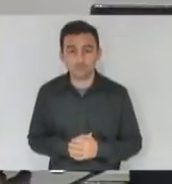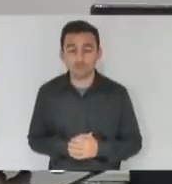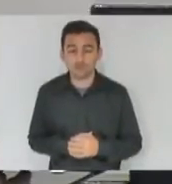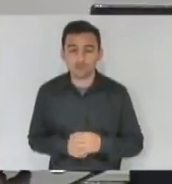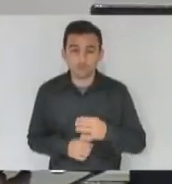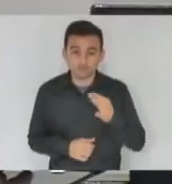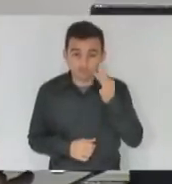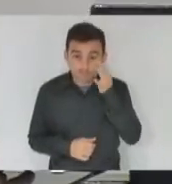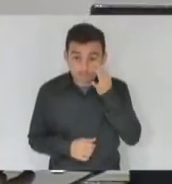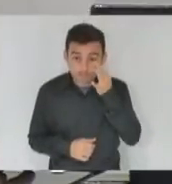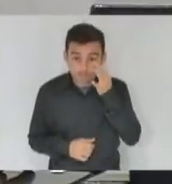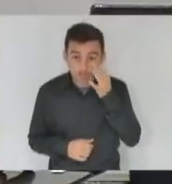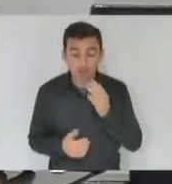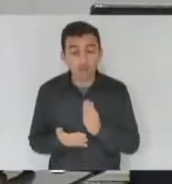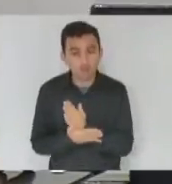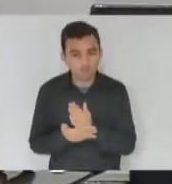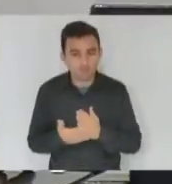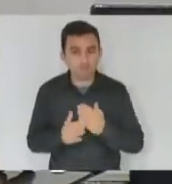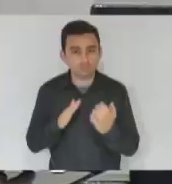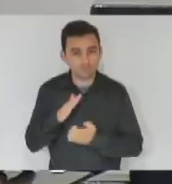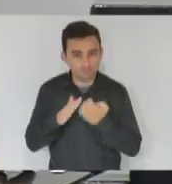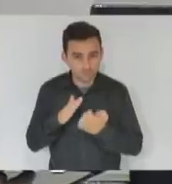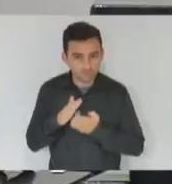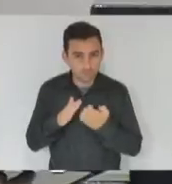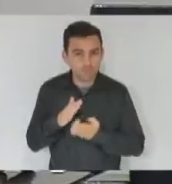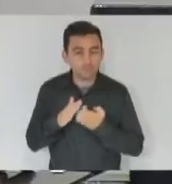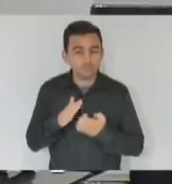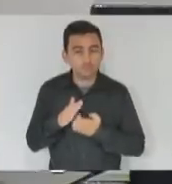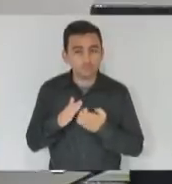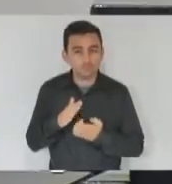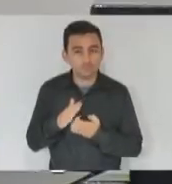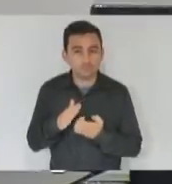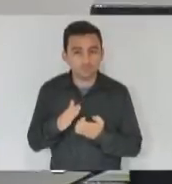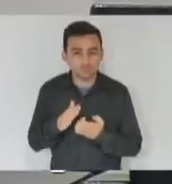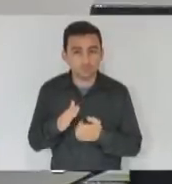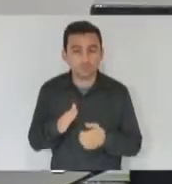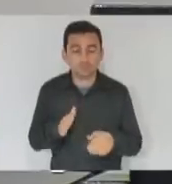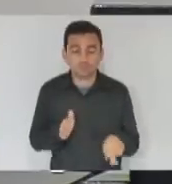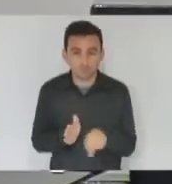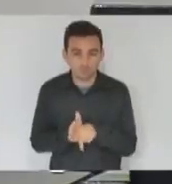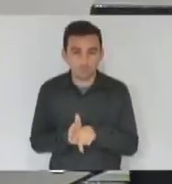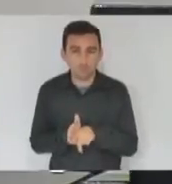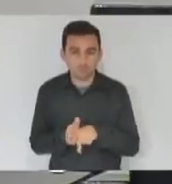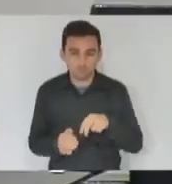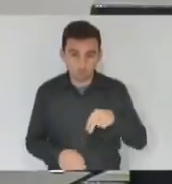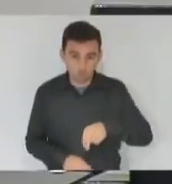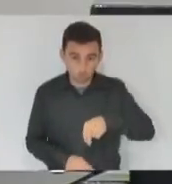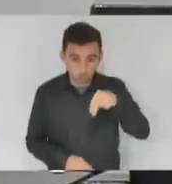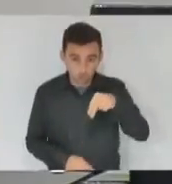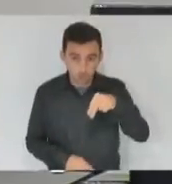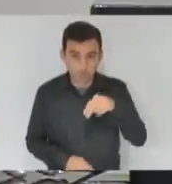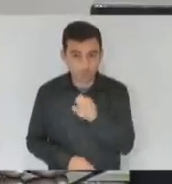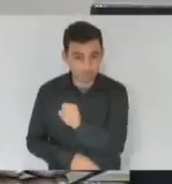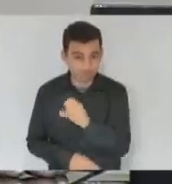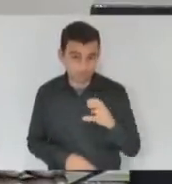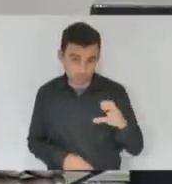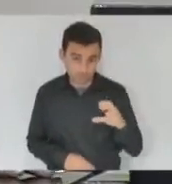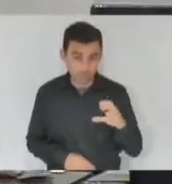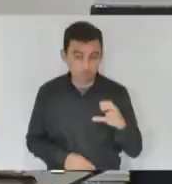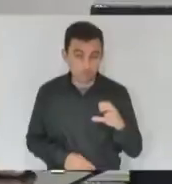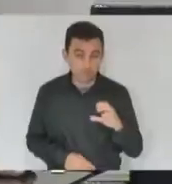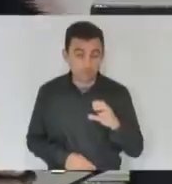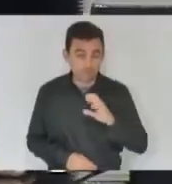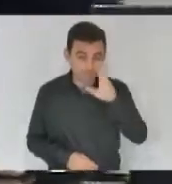acompanhando algumas empresas, deputado Sopelso, do Planalto Norte Catarinense, mais precisamente